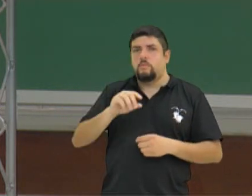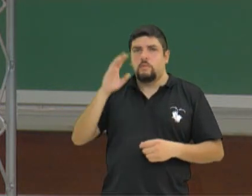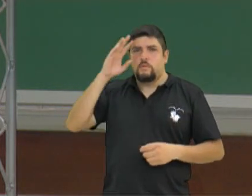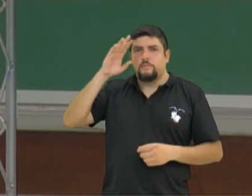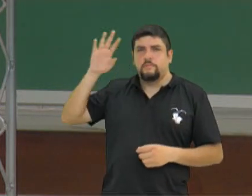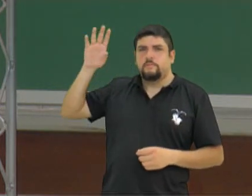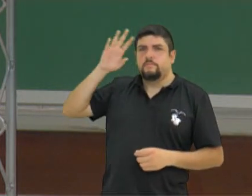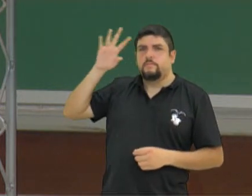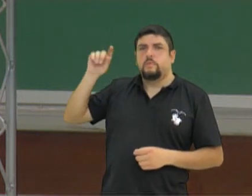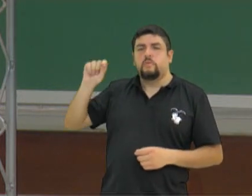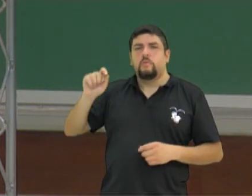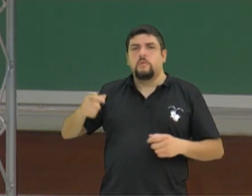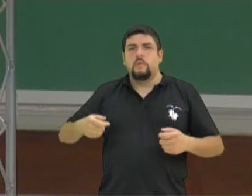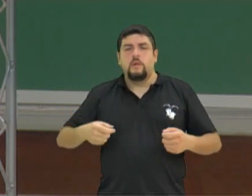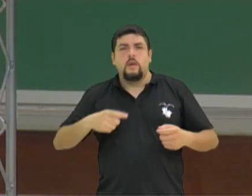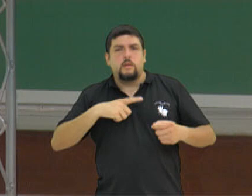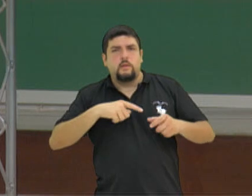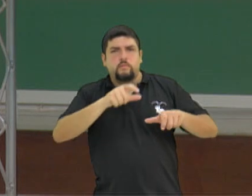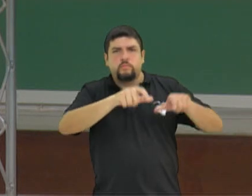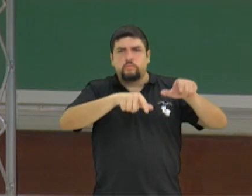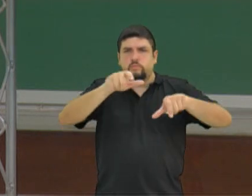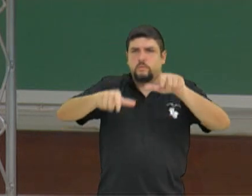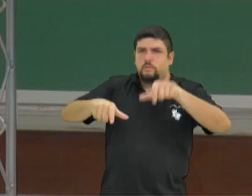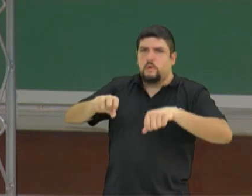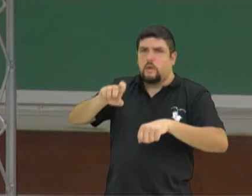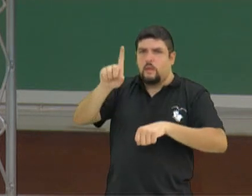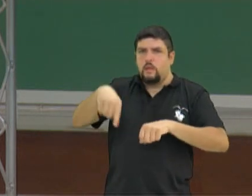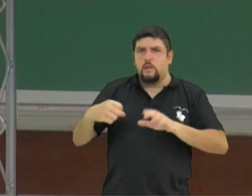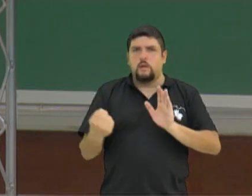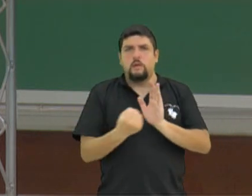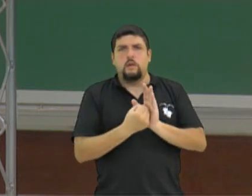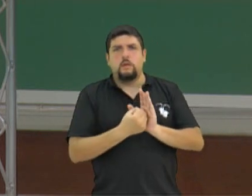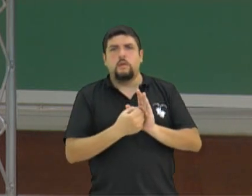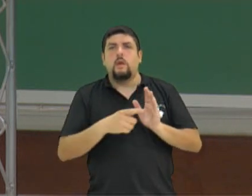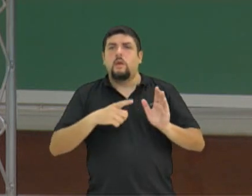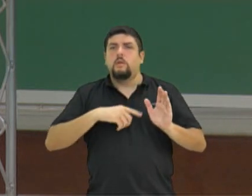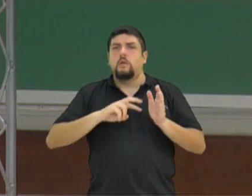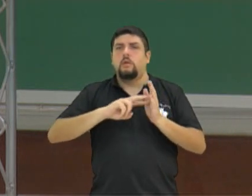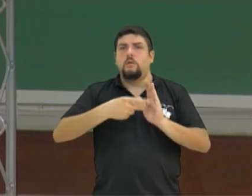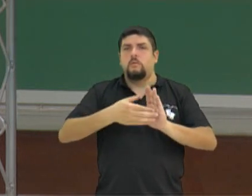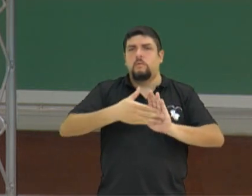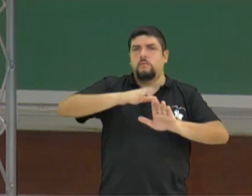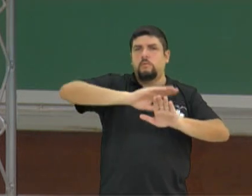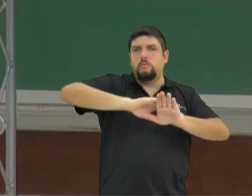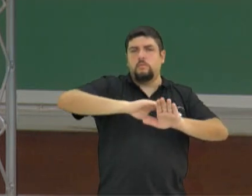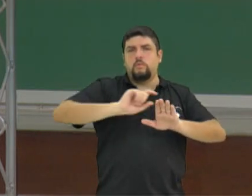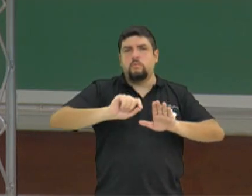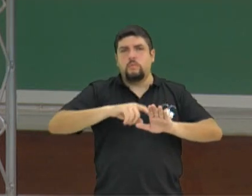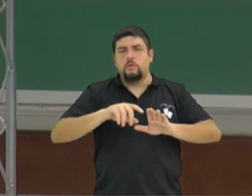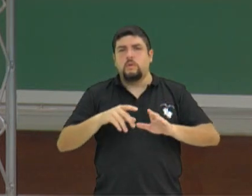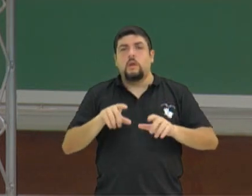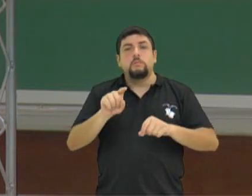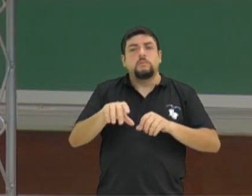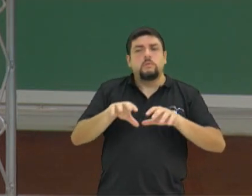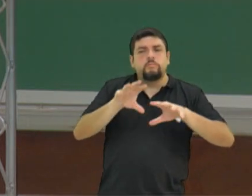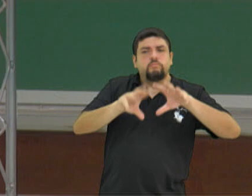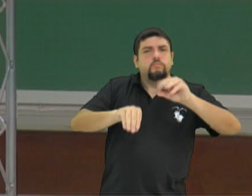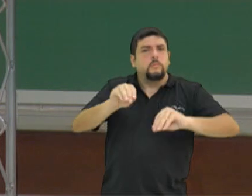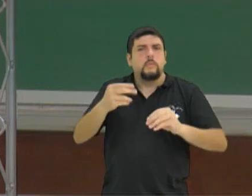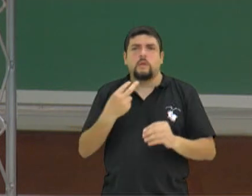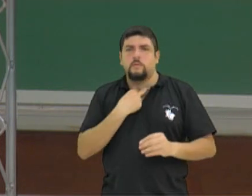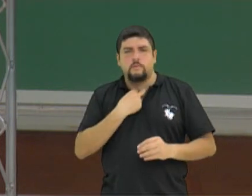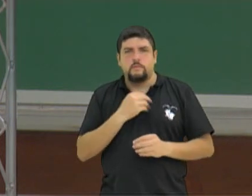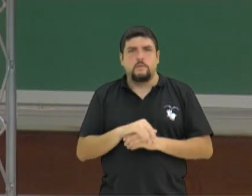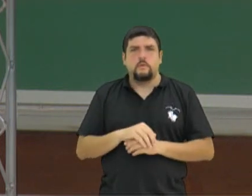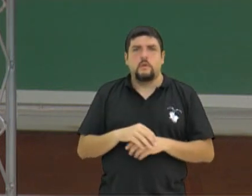ela mexe com elementos simbólicos, elementos que fogem ali à realidade concreta, material palpável, que mexe muito com